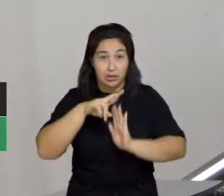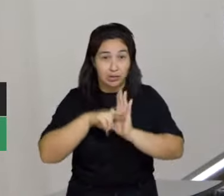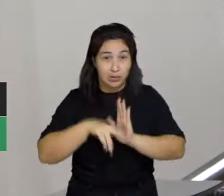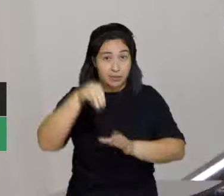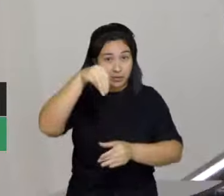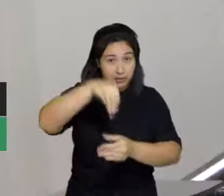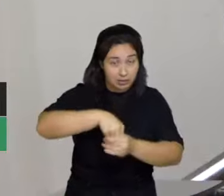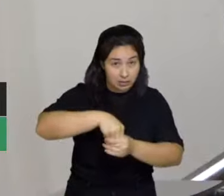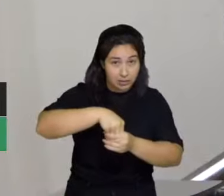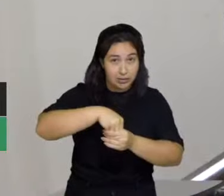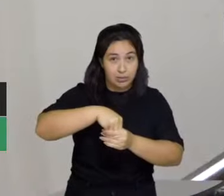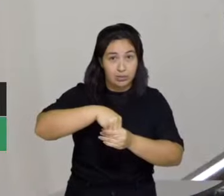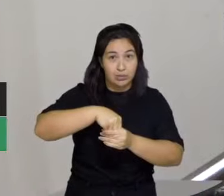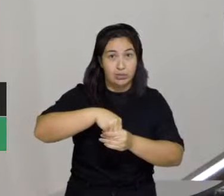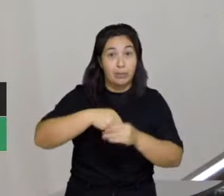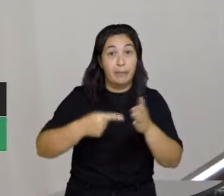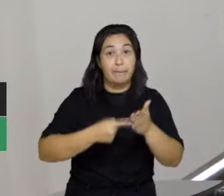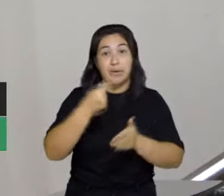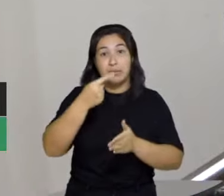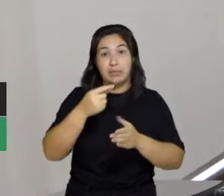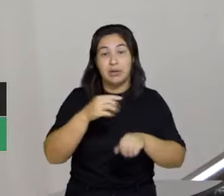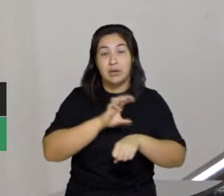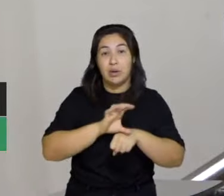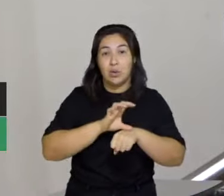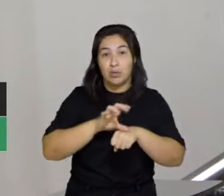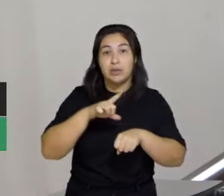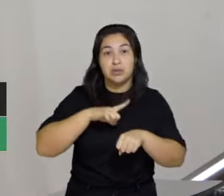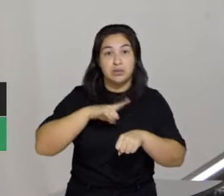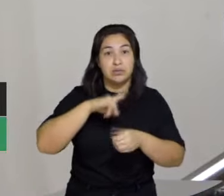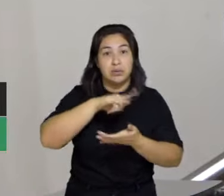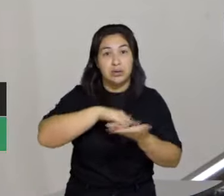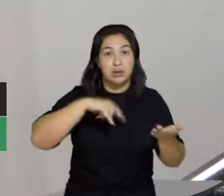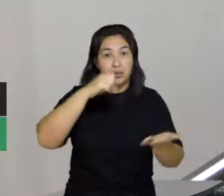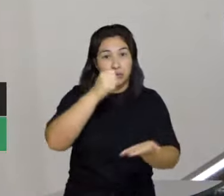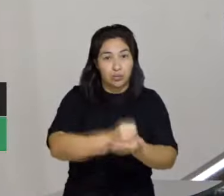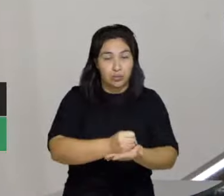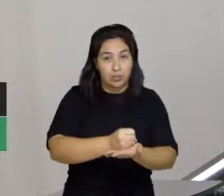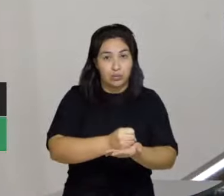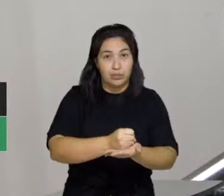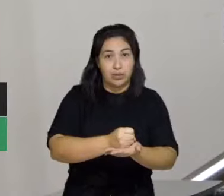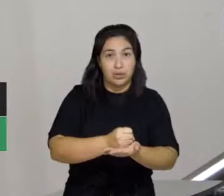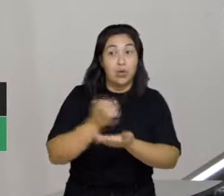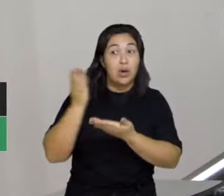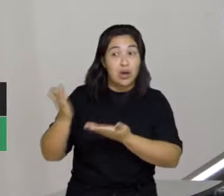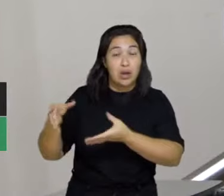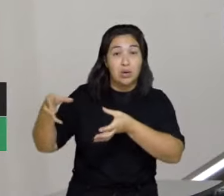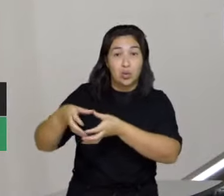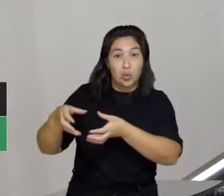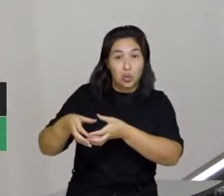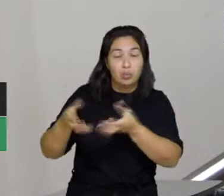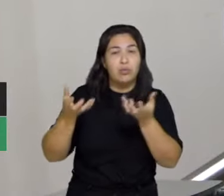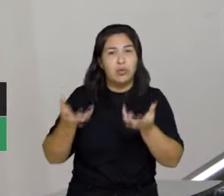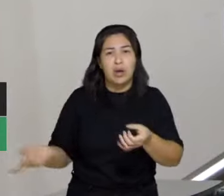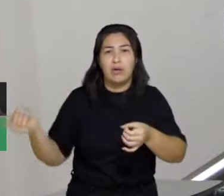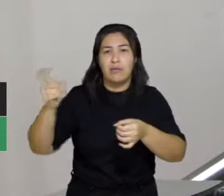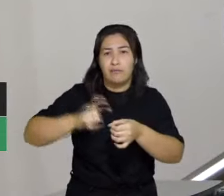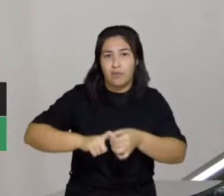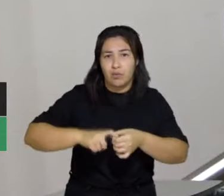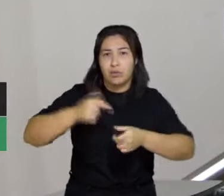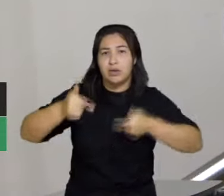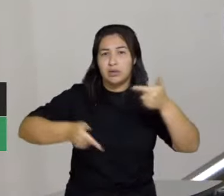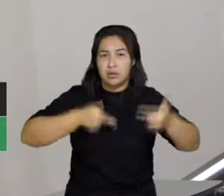é ela a primeira comissão a contar com este documento, aquele colegiado busca retomar as atividades com